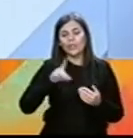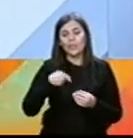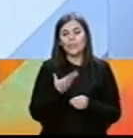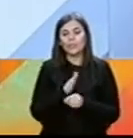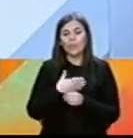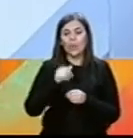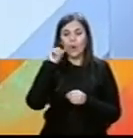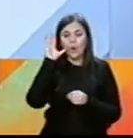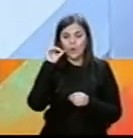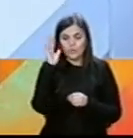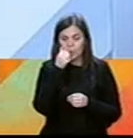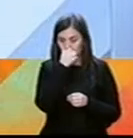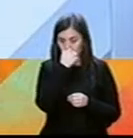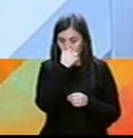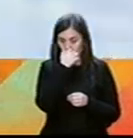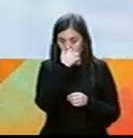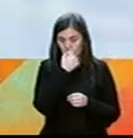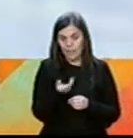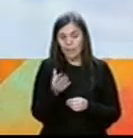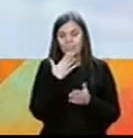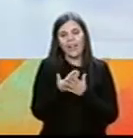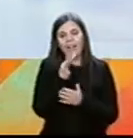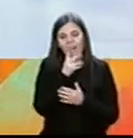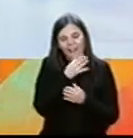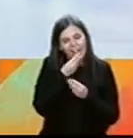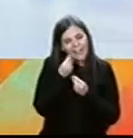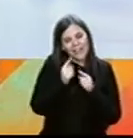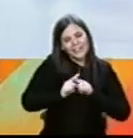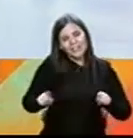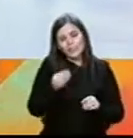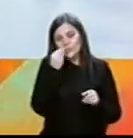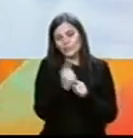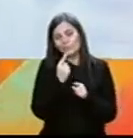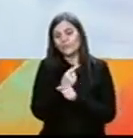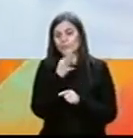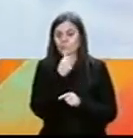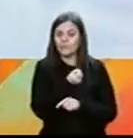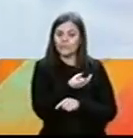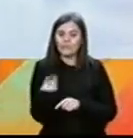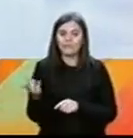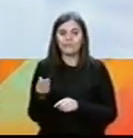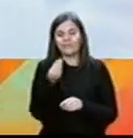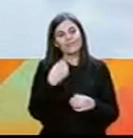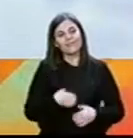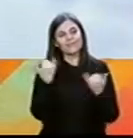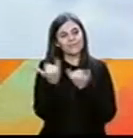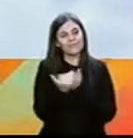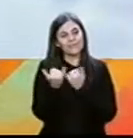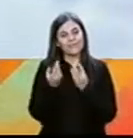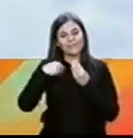roxa. E na também dá outra cor. Exato. Não, ao próprio prato. A comida colorida, eu acho que é uma comida sempre mais feliz, não é? Claro que sim.